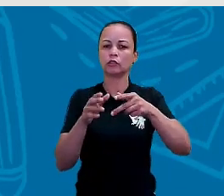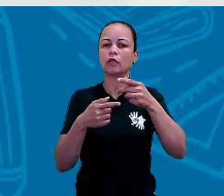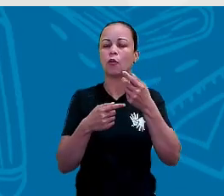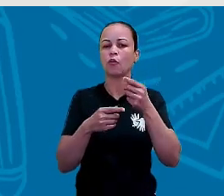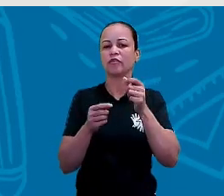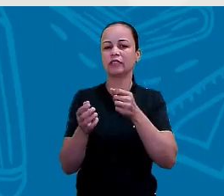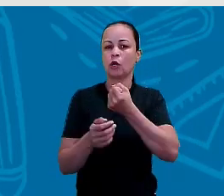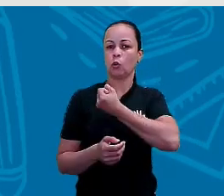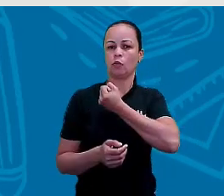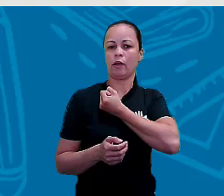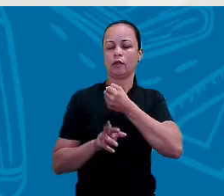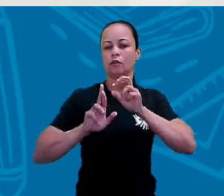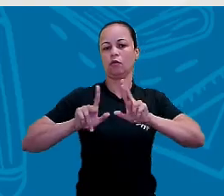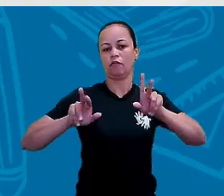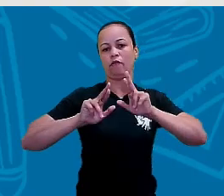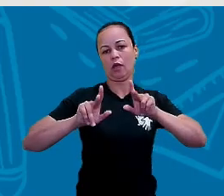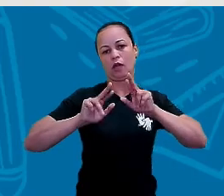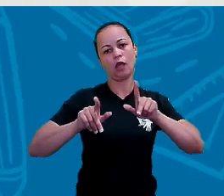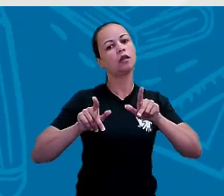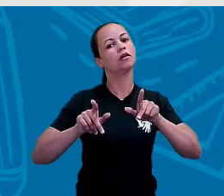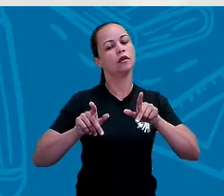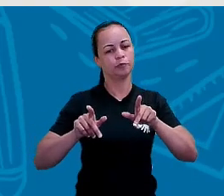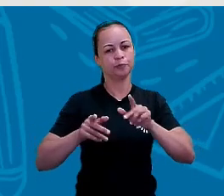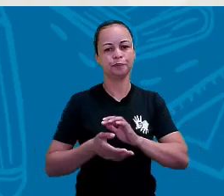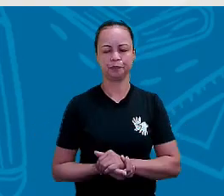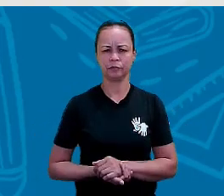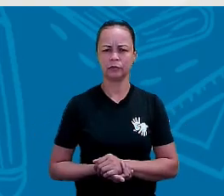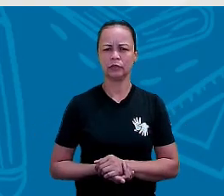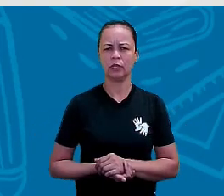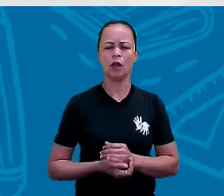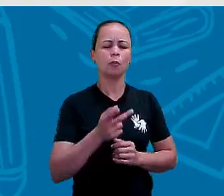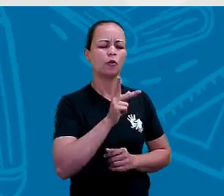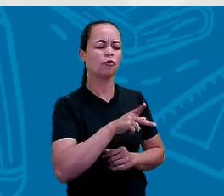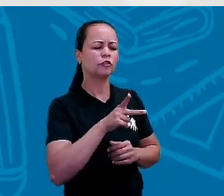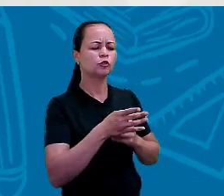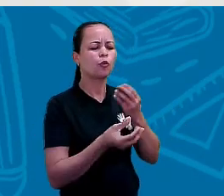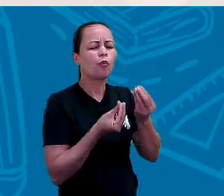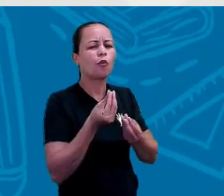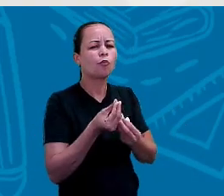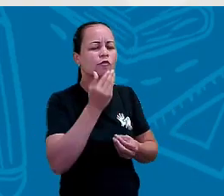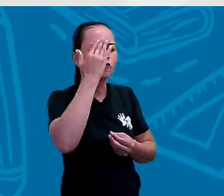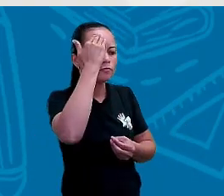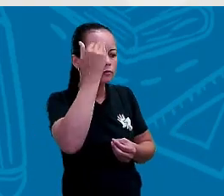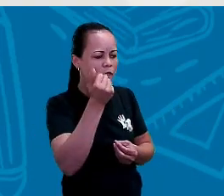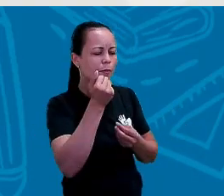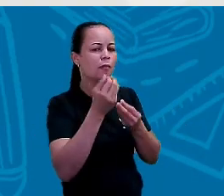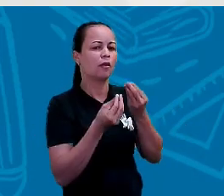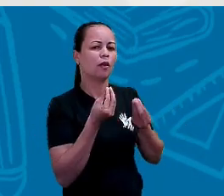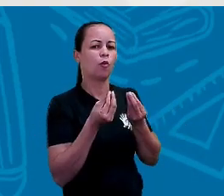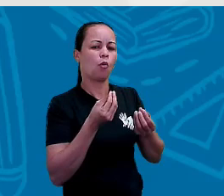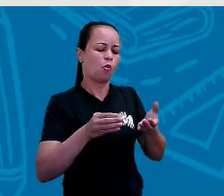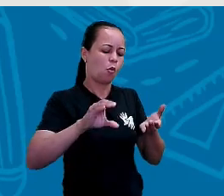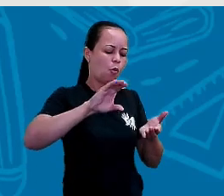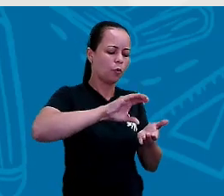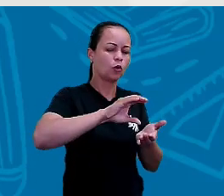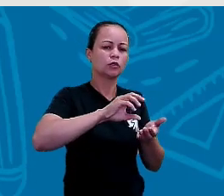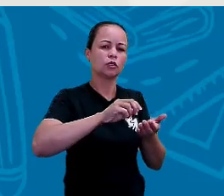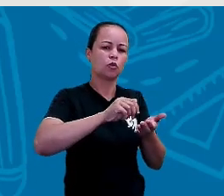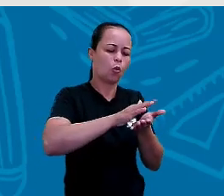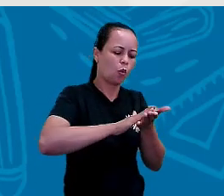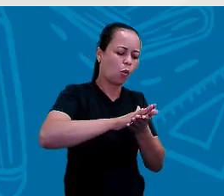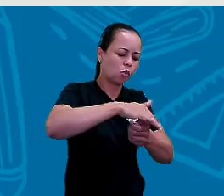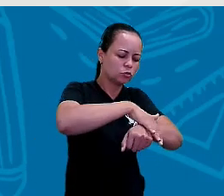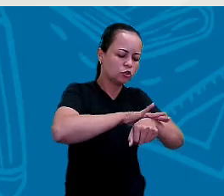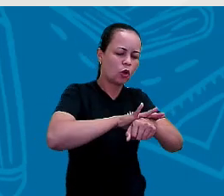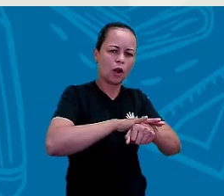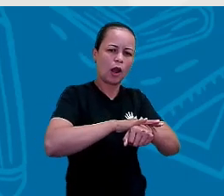mais branquinha, tá certo? Ô professor, e como é que eu vou saber qual o protetor solar mais adequado? Aí